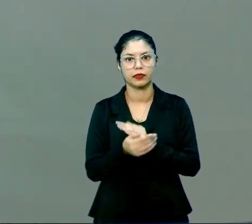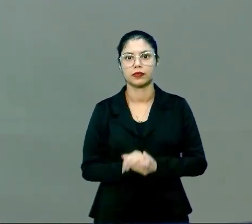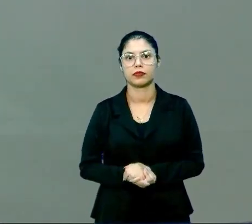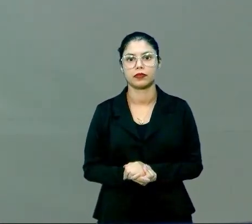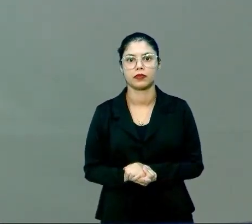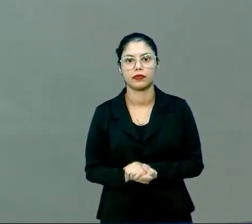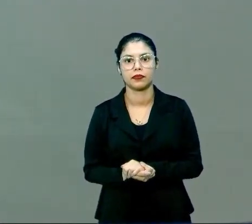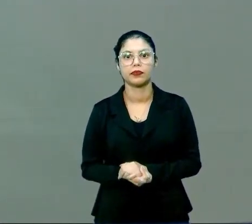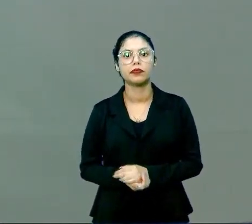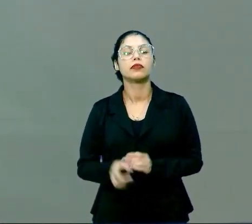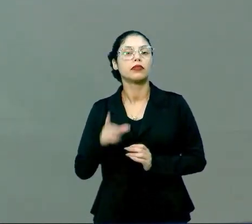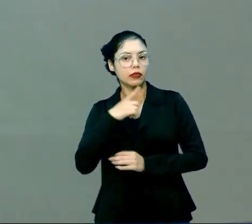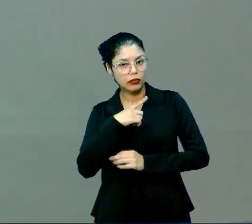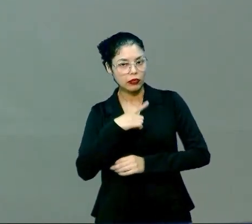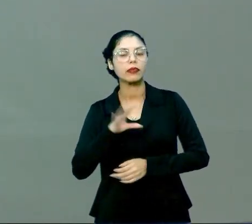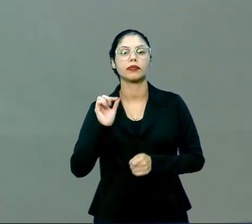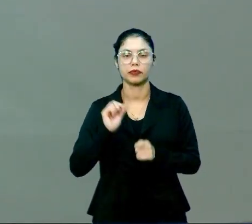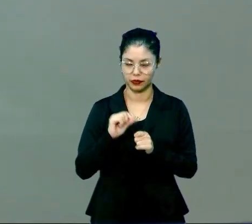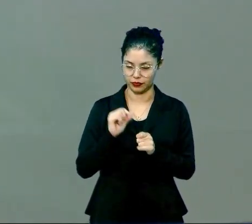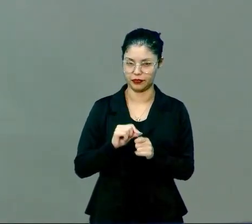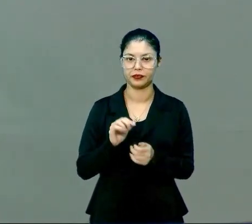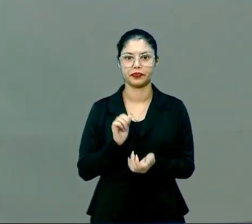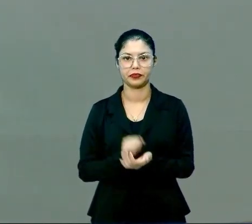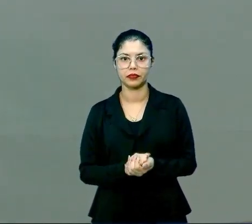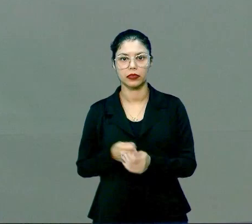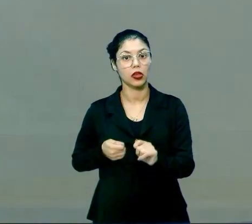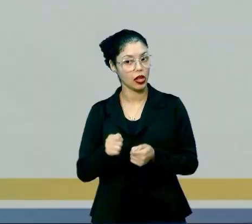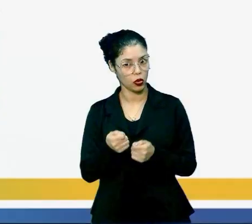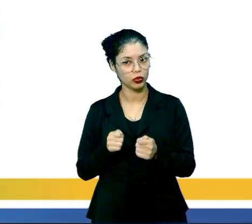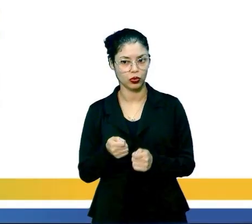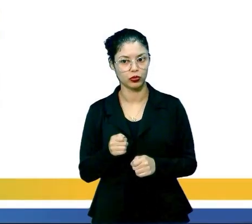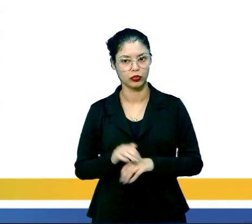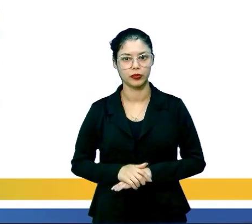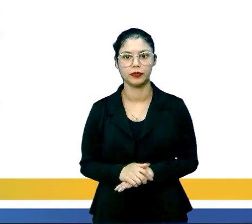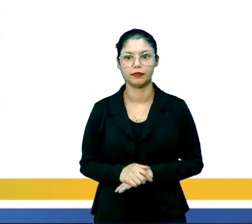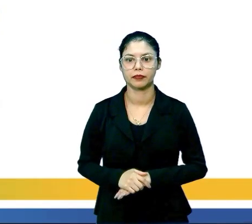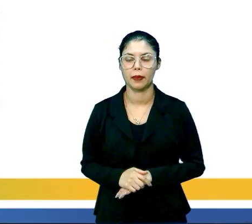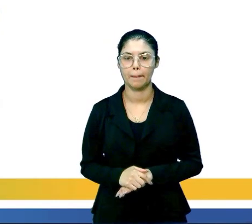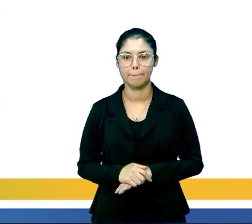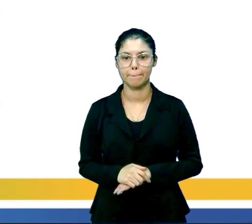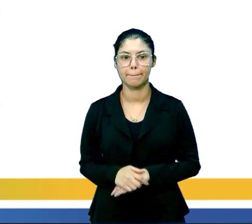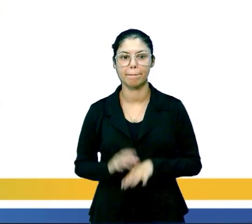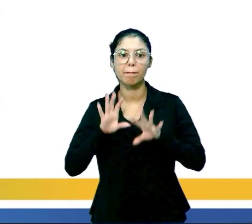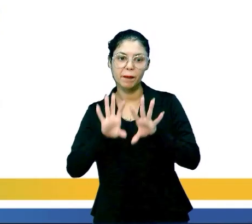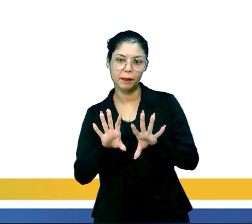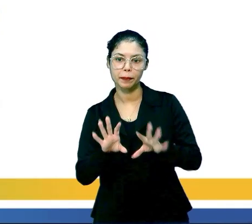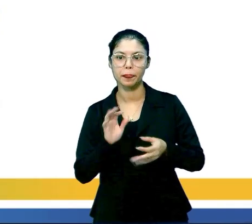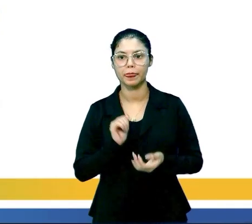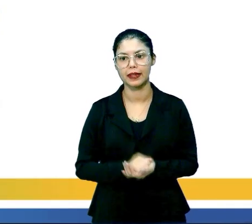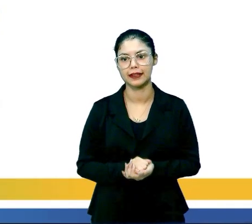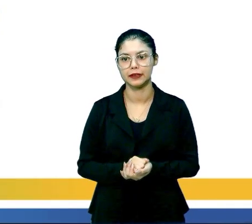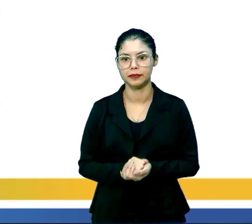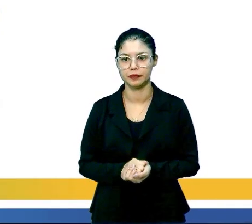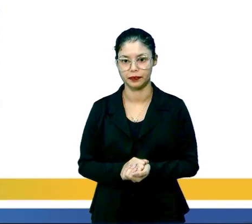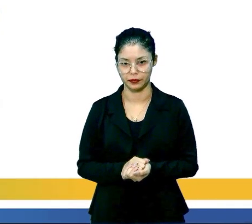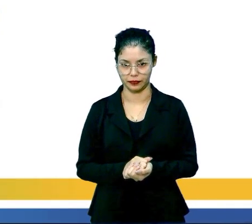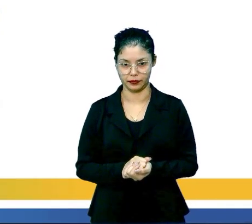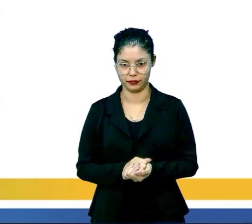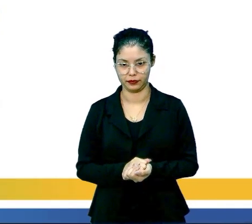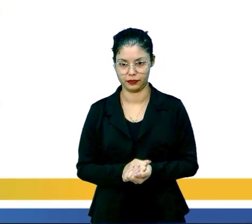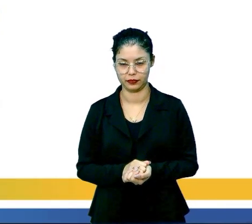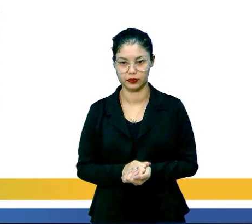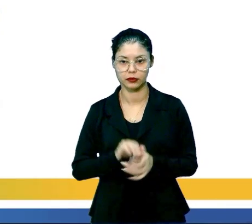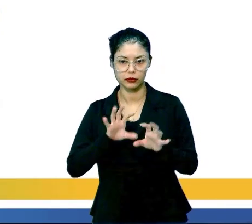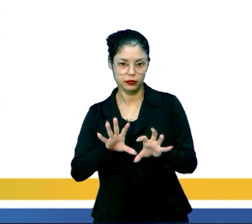Então, assim, realmente existe essa forma de manipulação. Continuando aqui, para que nós não nos